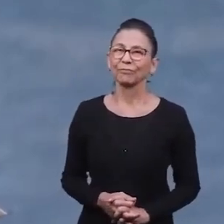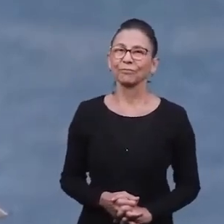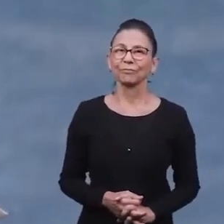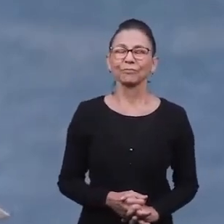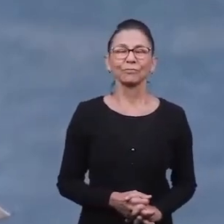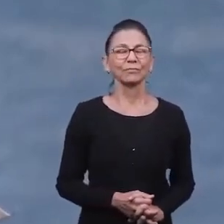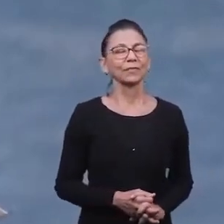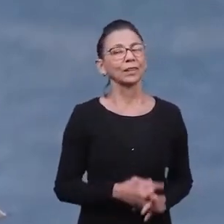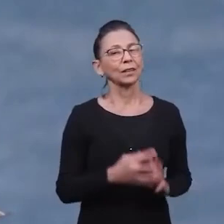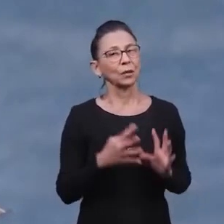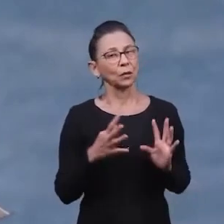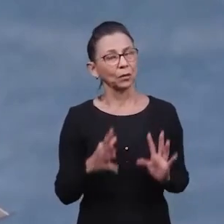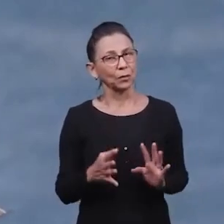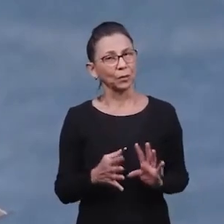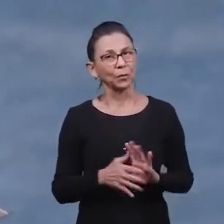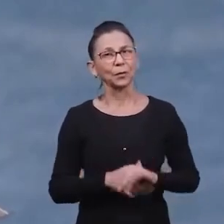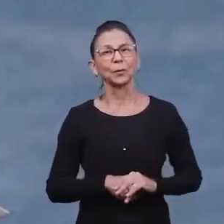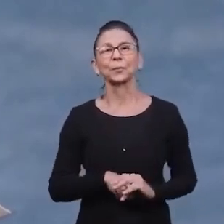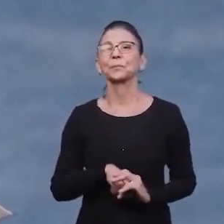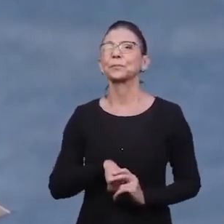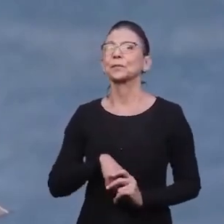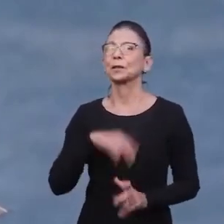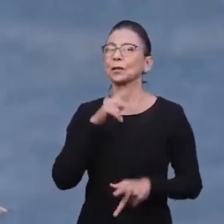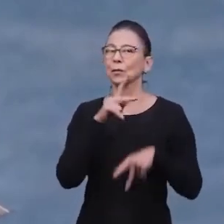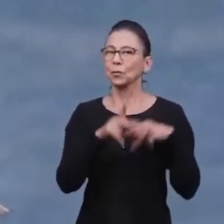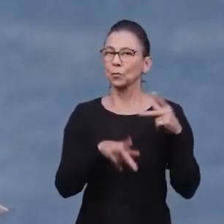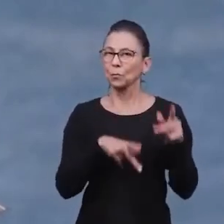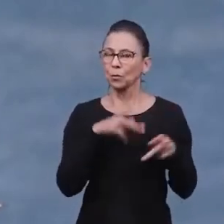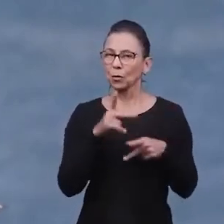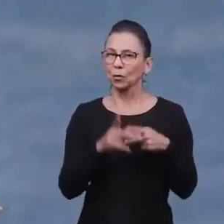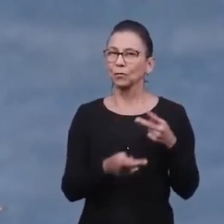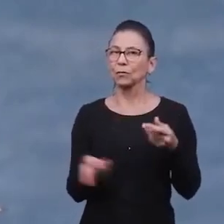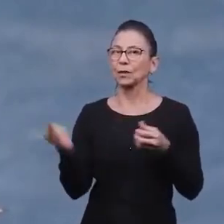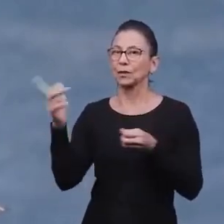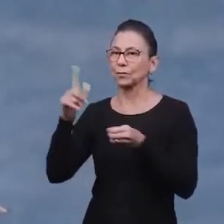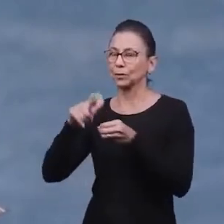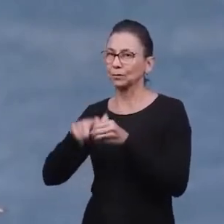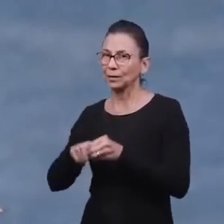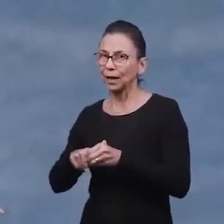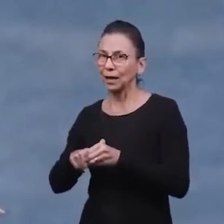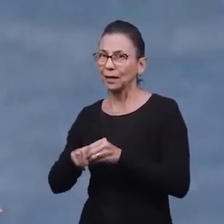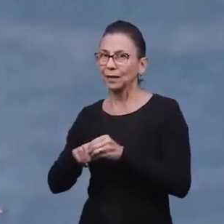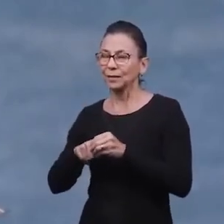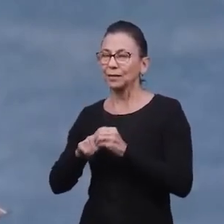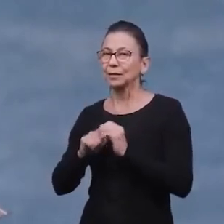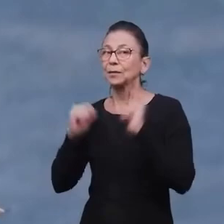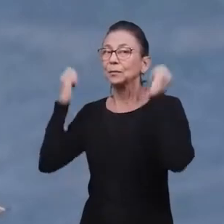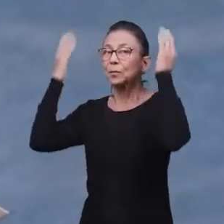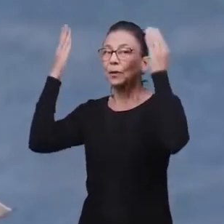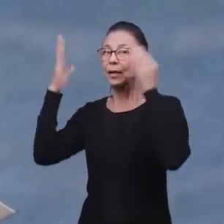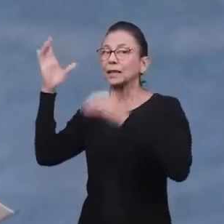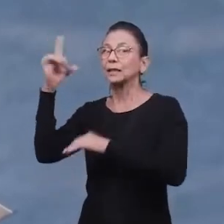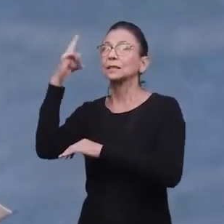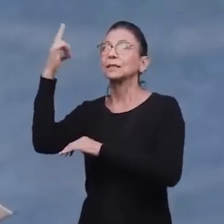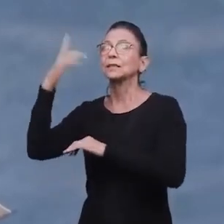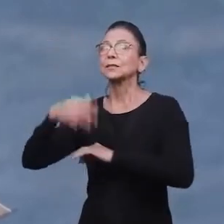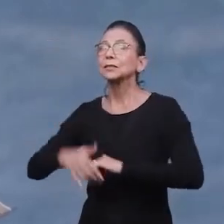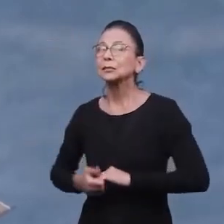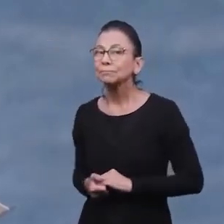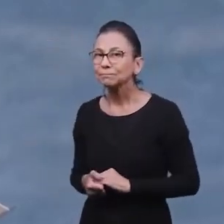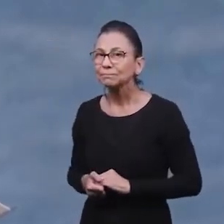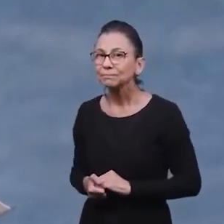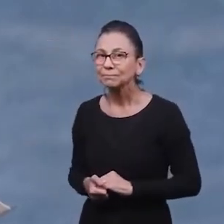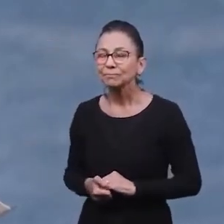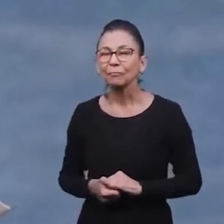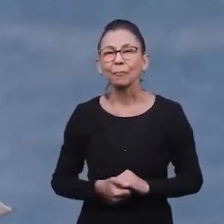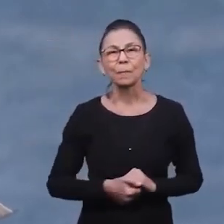vai voltar para. O coração do povo vai voltar para Davi, porque é a época da Páscoa, vai todo mundo lá, vai para Jerusalém, e como é que vai ficar? Eu vou